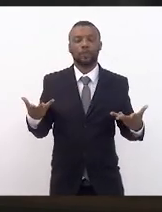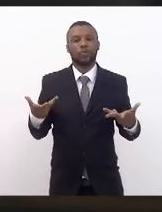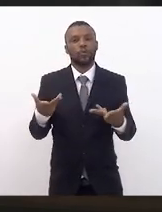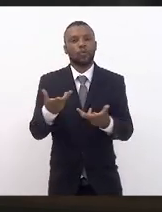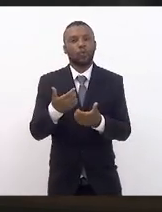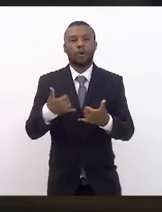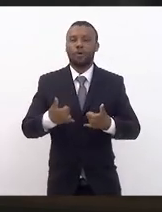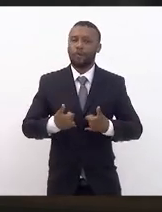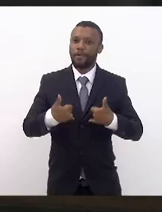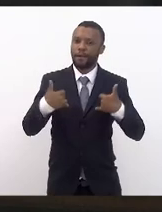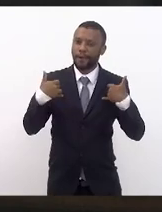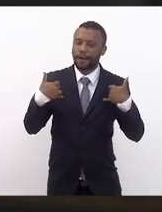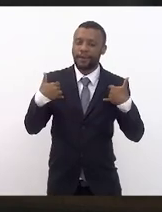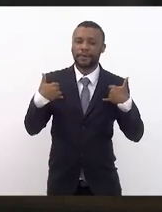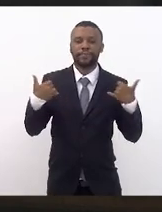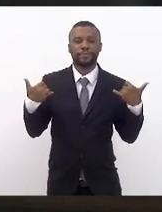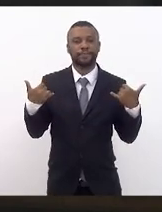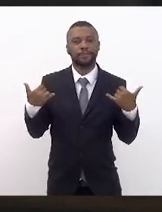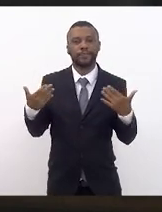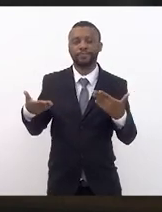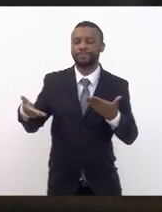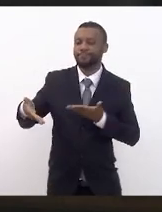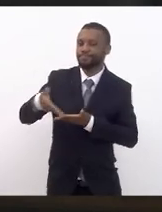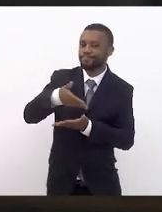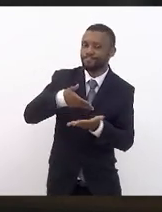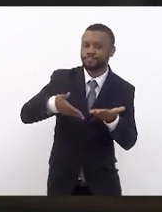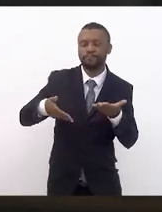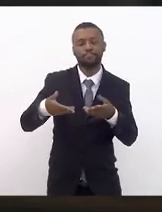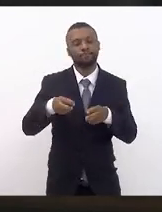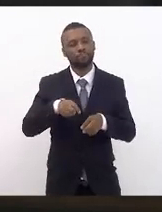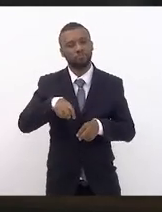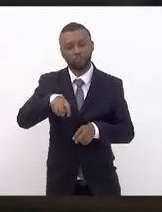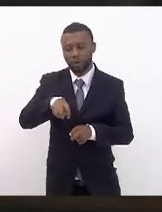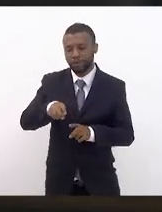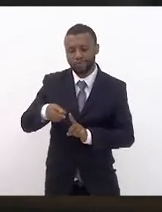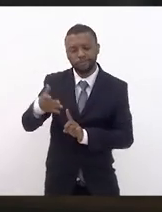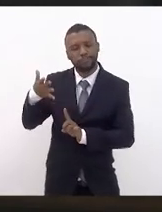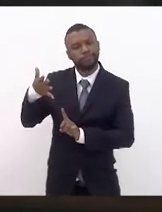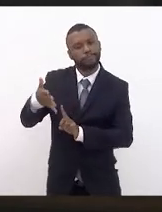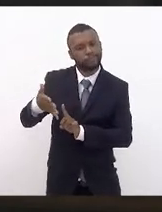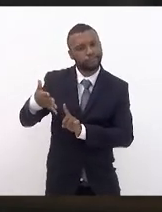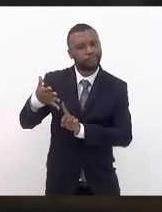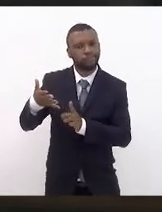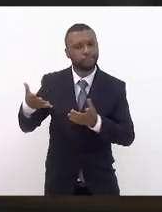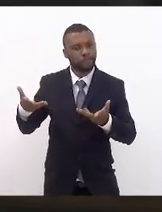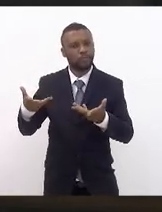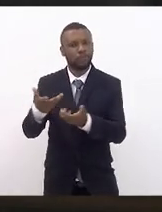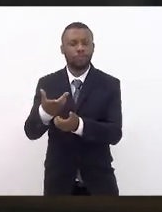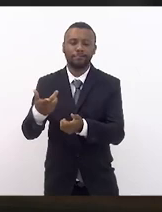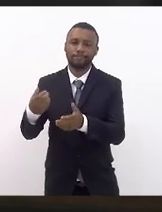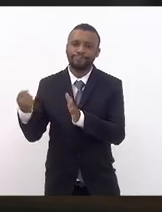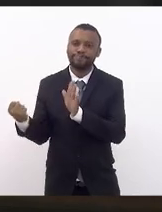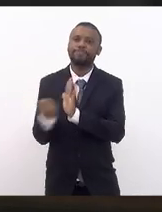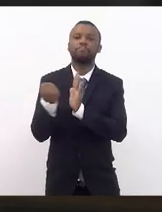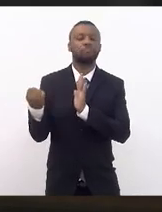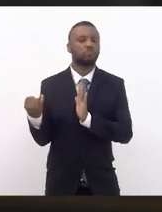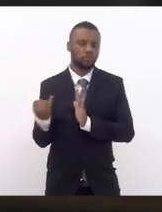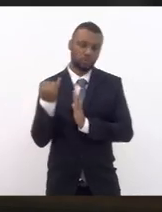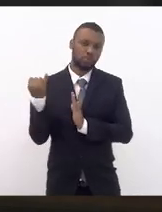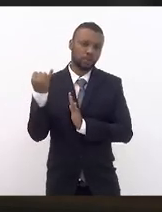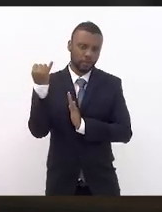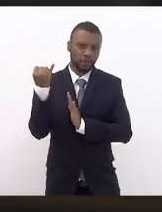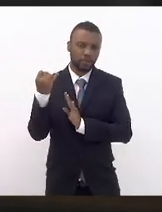honrado em participar e poder falar neste momento tão significativo para todos nós.